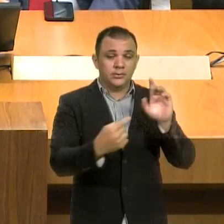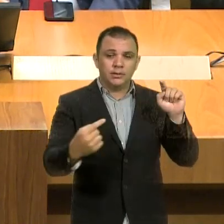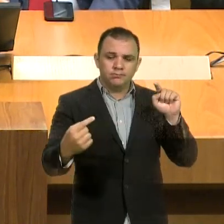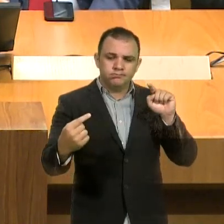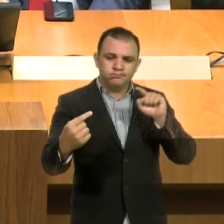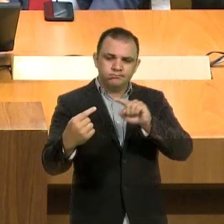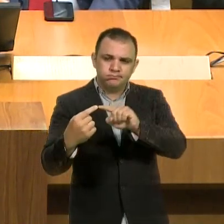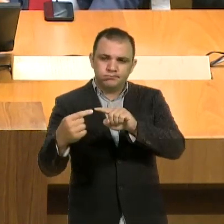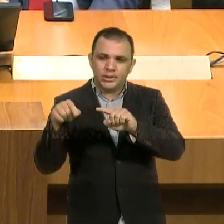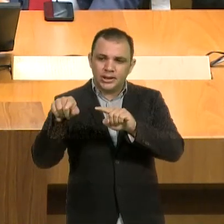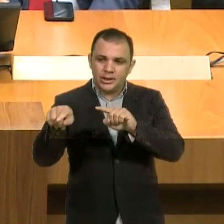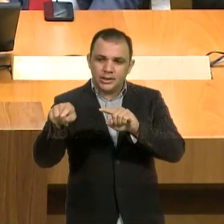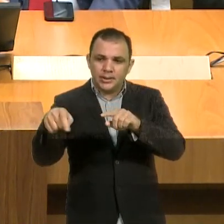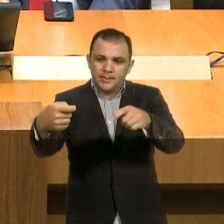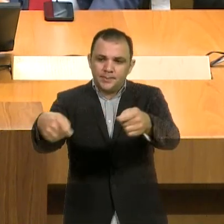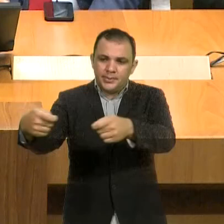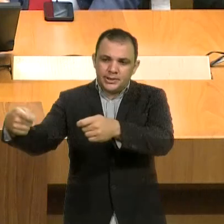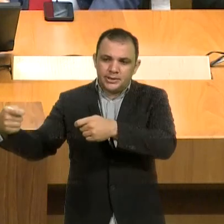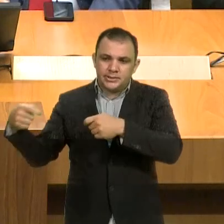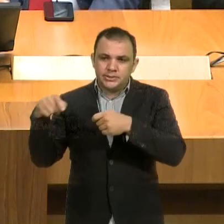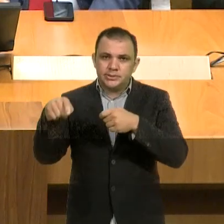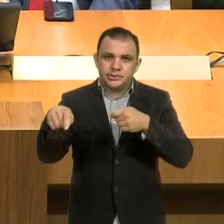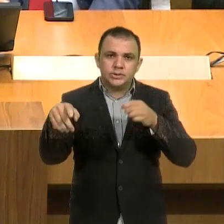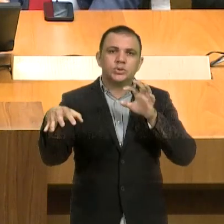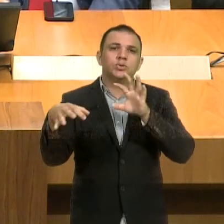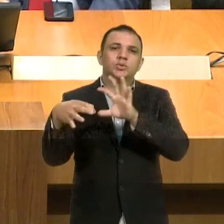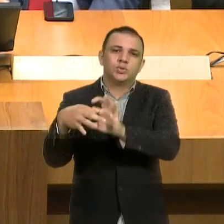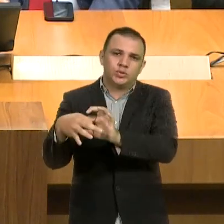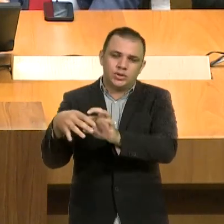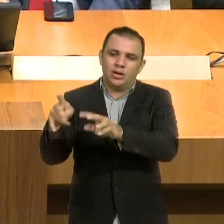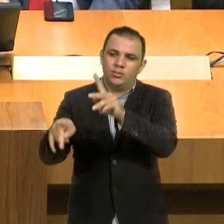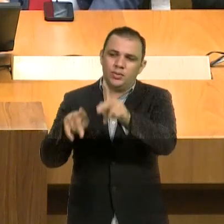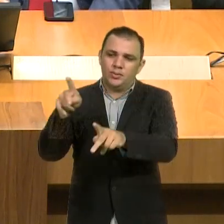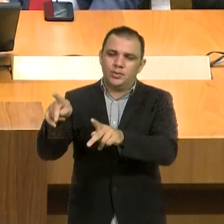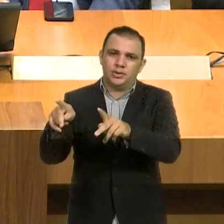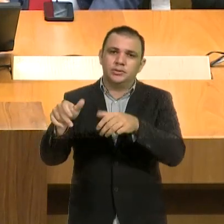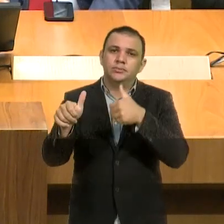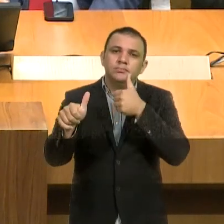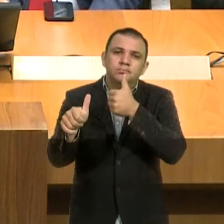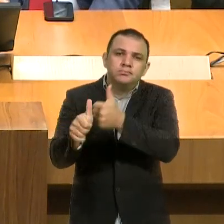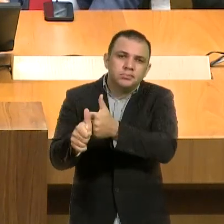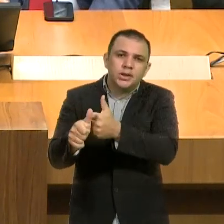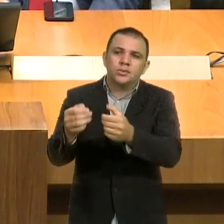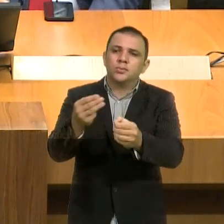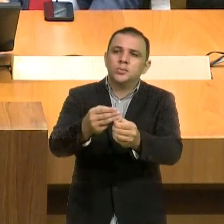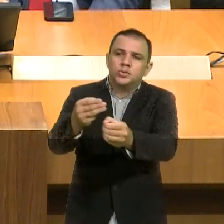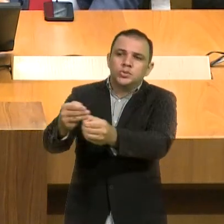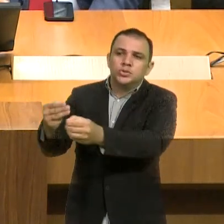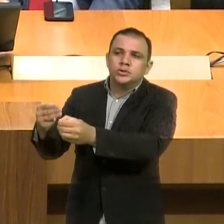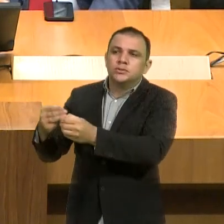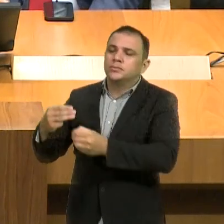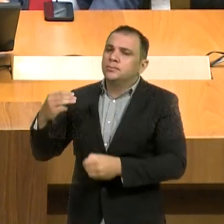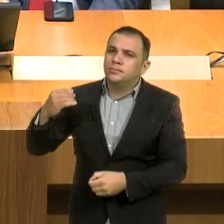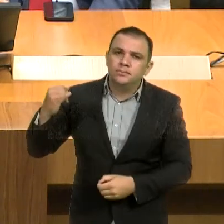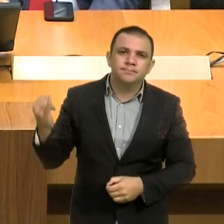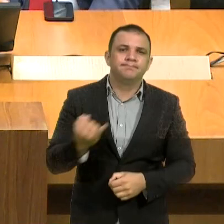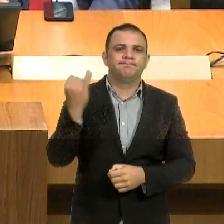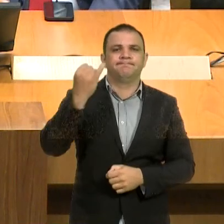das demandas, que é o povo. Está perto dos municípios é de extrema